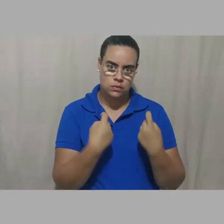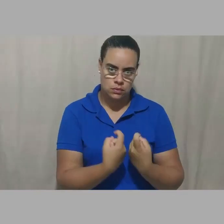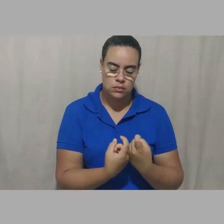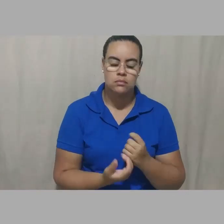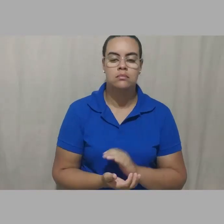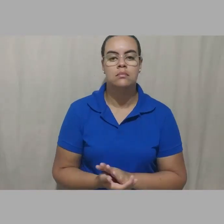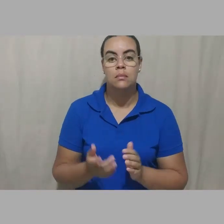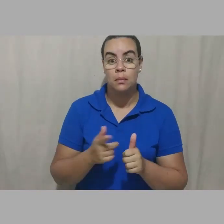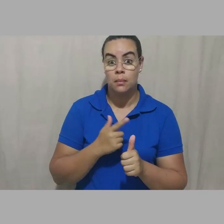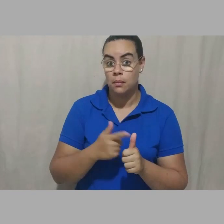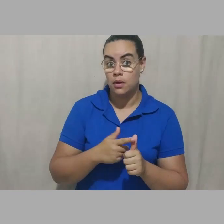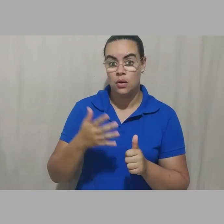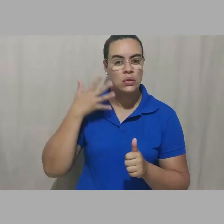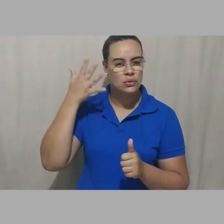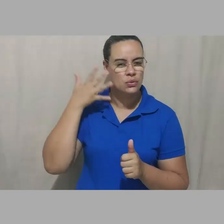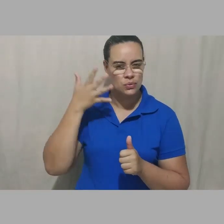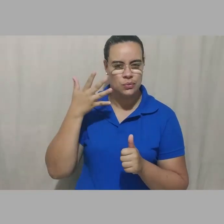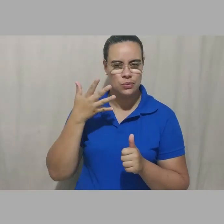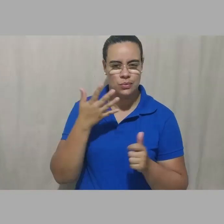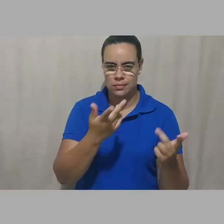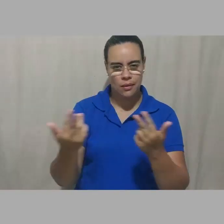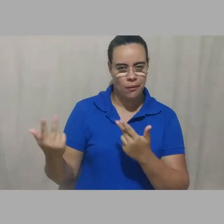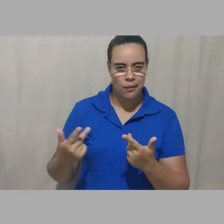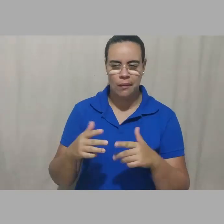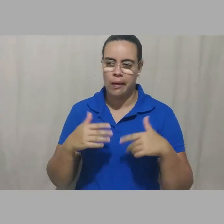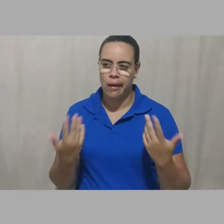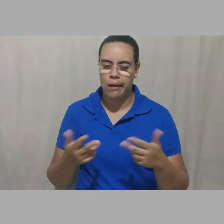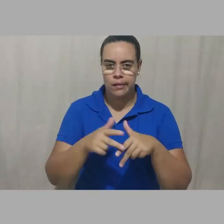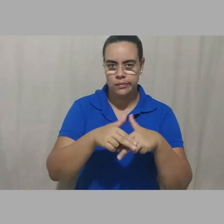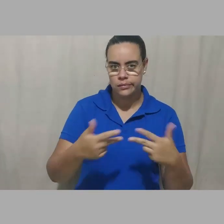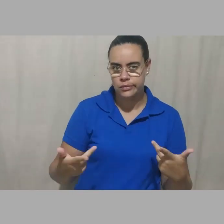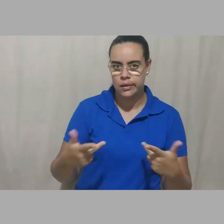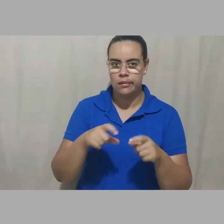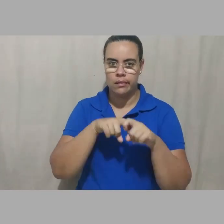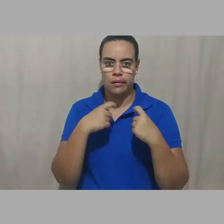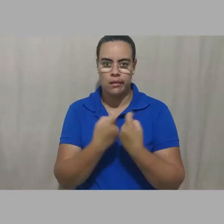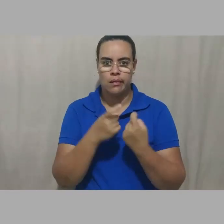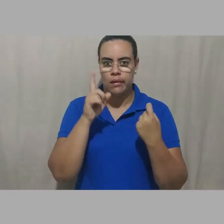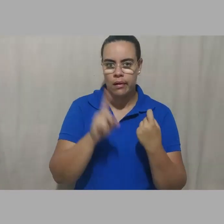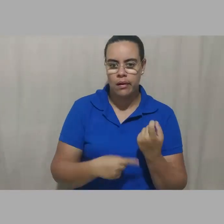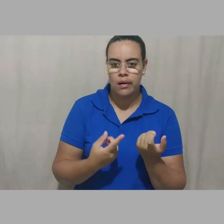Primeiro, para além daquele discurso comum, gênero, sexo e